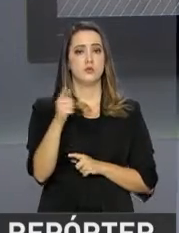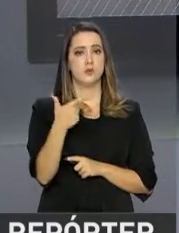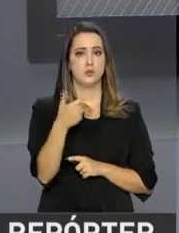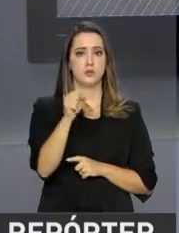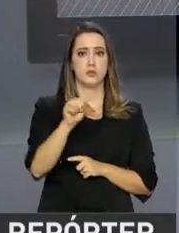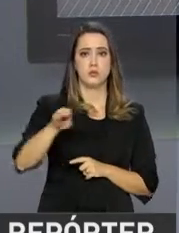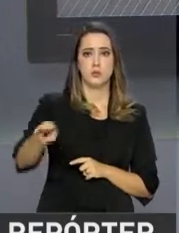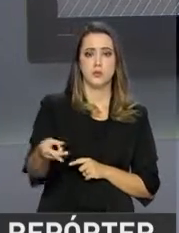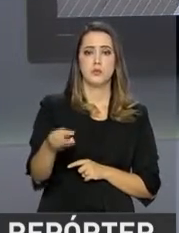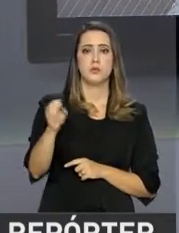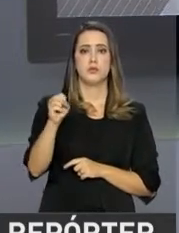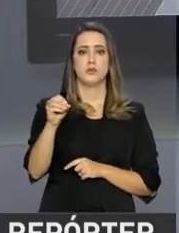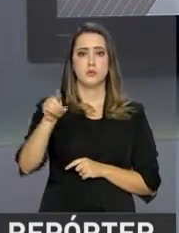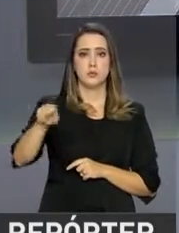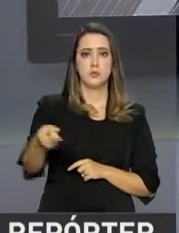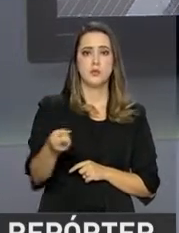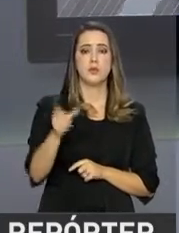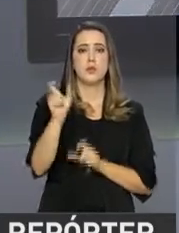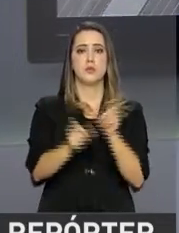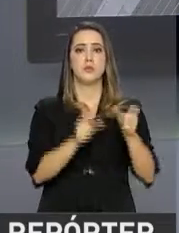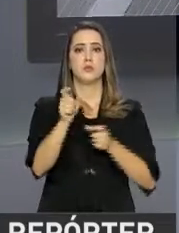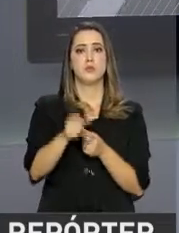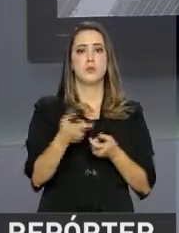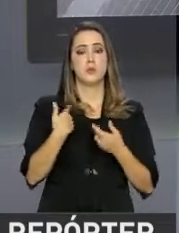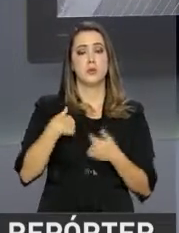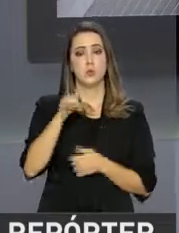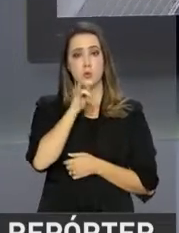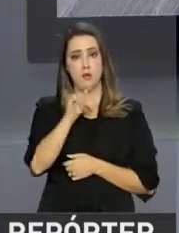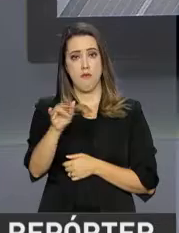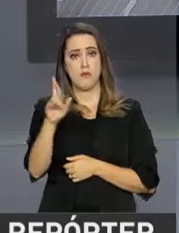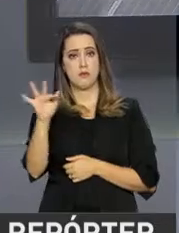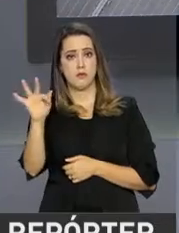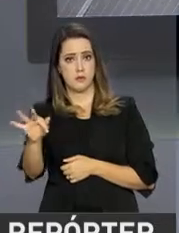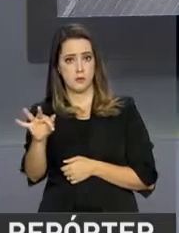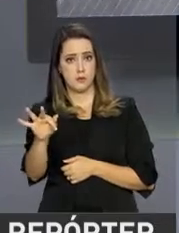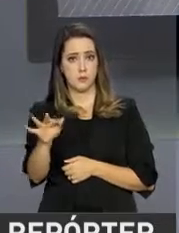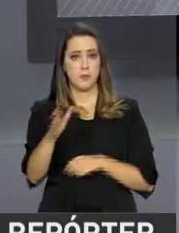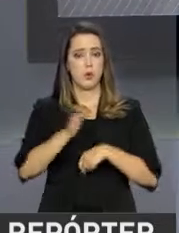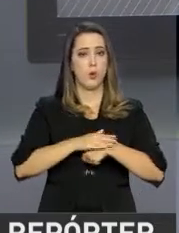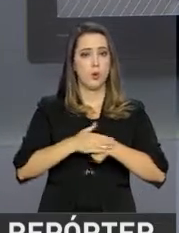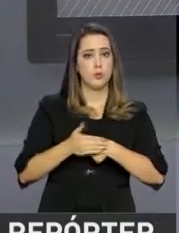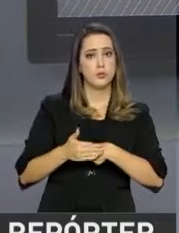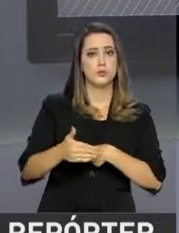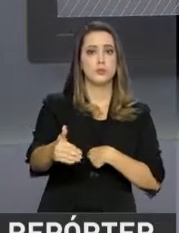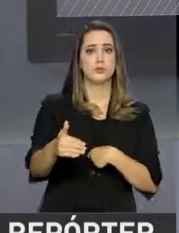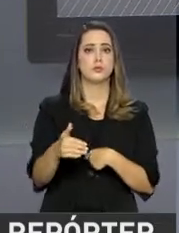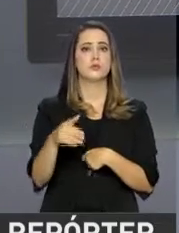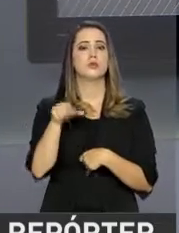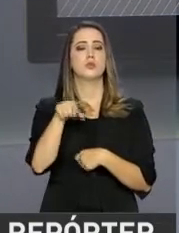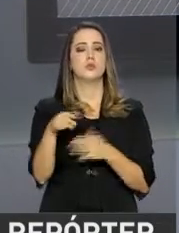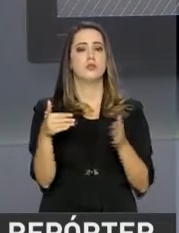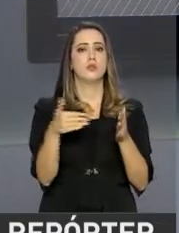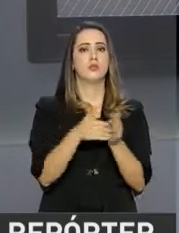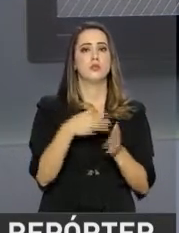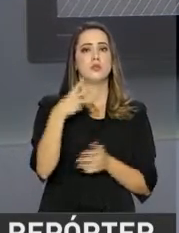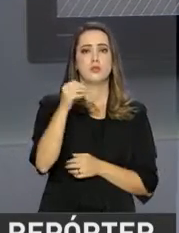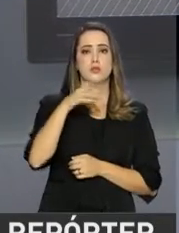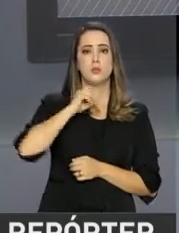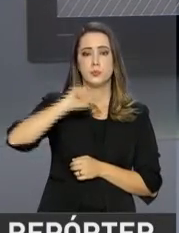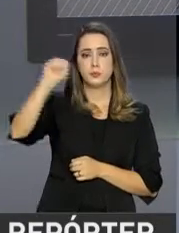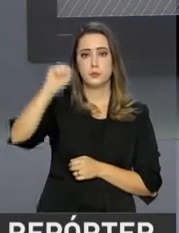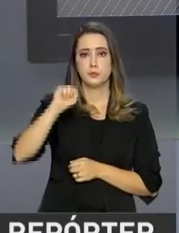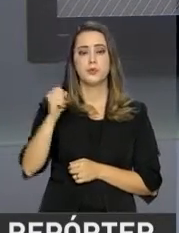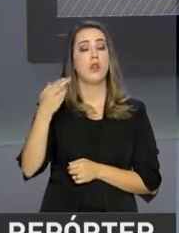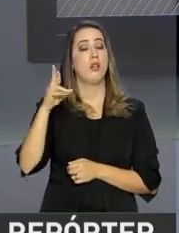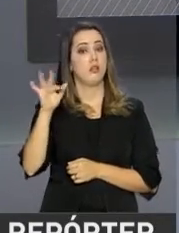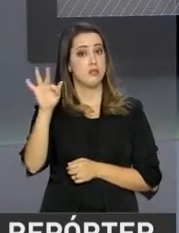que 28 milhões e 800 mil contribuintes prestem contas com a receita federal o prazo de entrega da declaração vai até 30 de